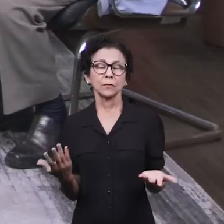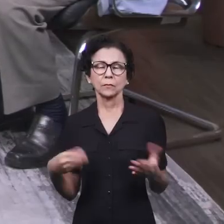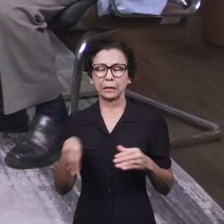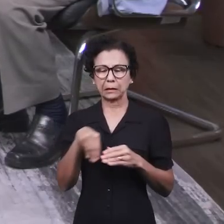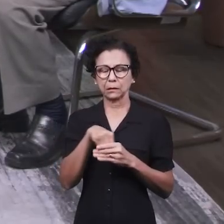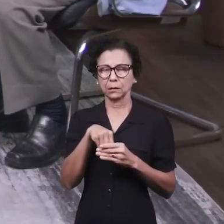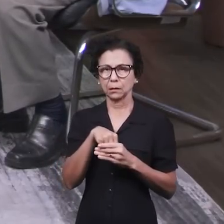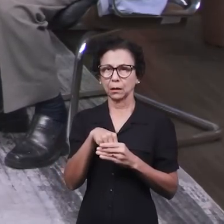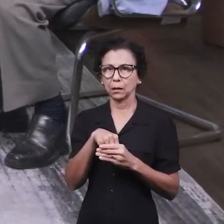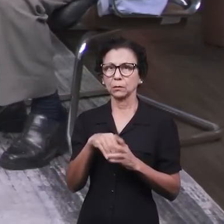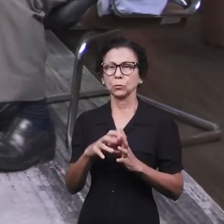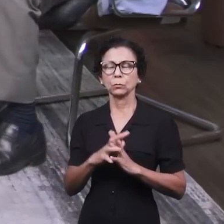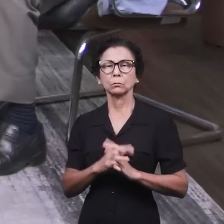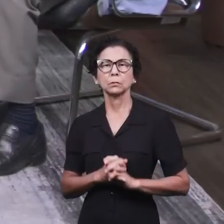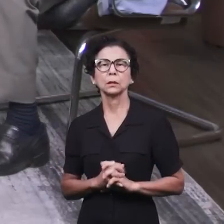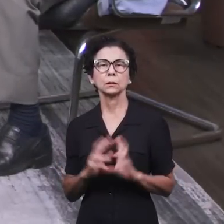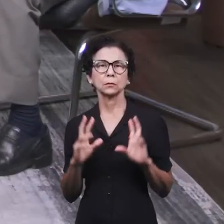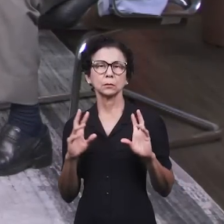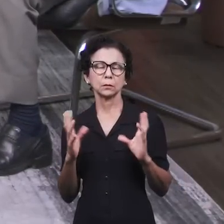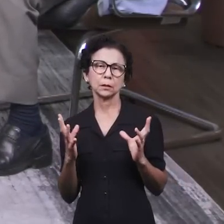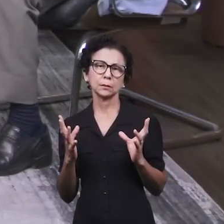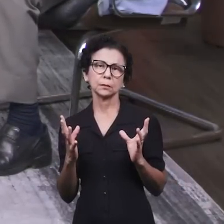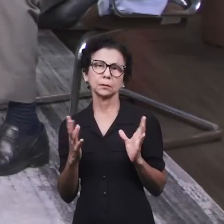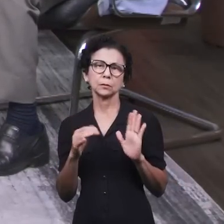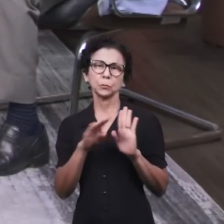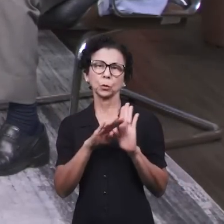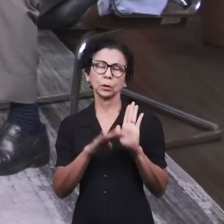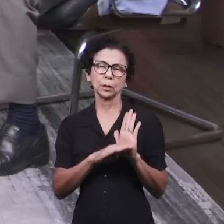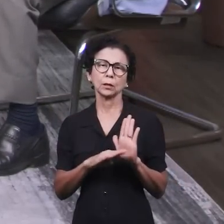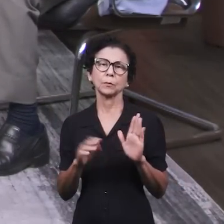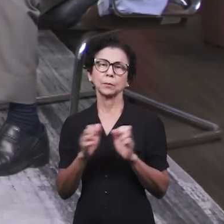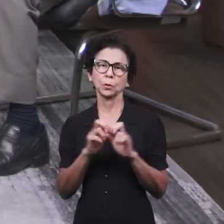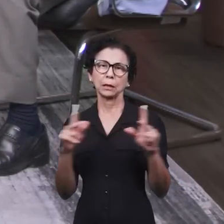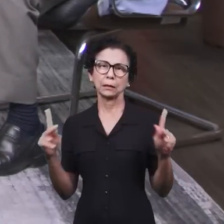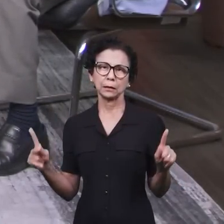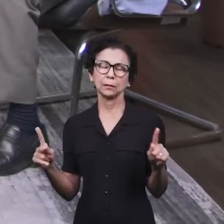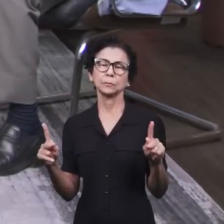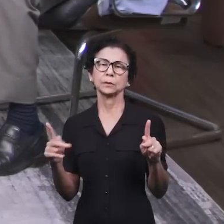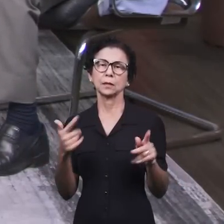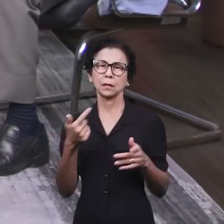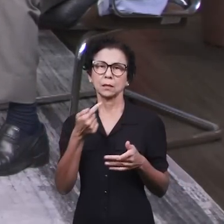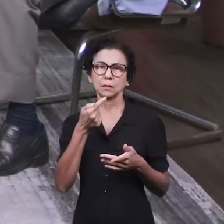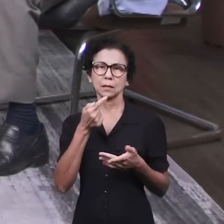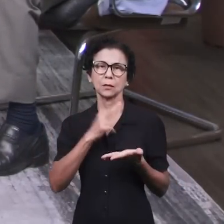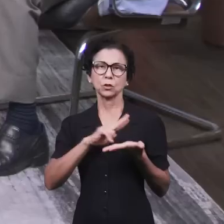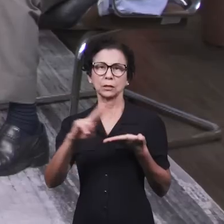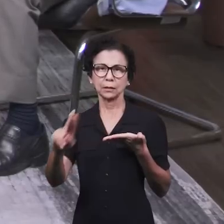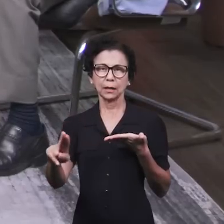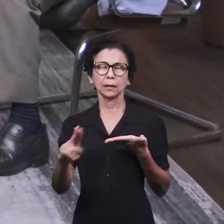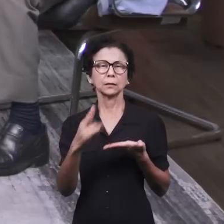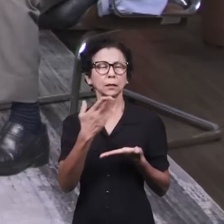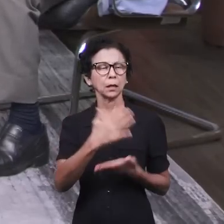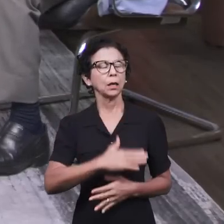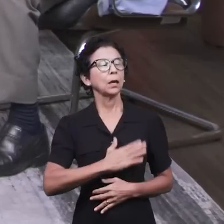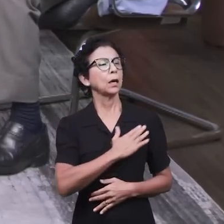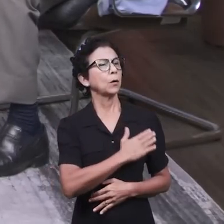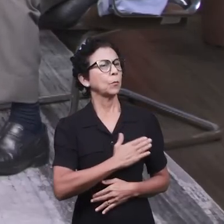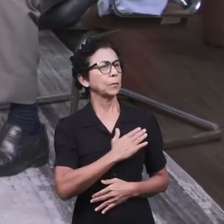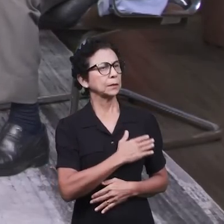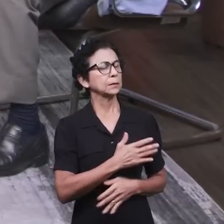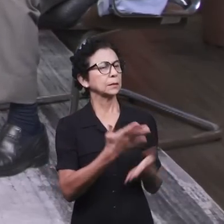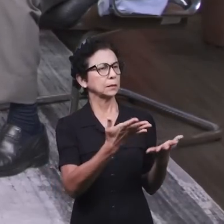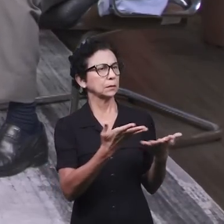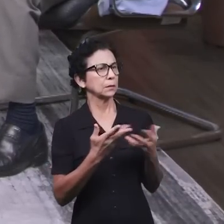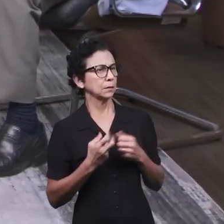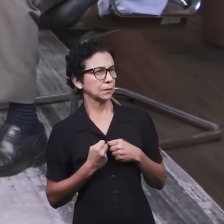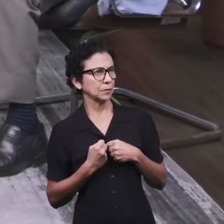nós estamos trazendo com relação ao Apocalipse. O envolvimento de toda a igreja nessa doutrina. Amém. E